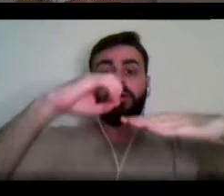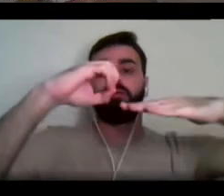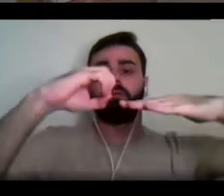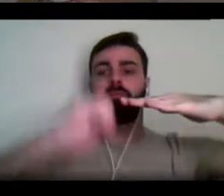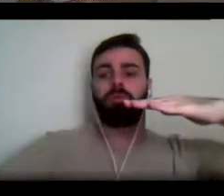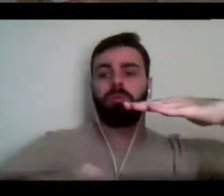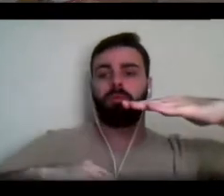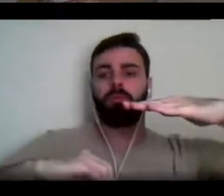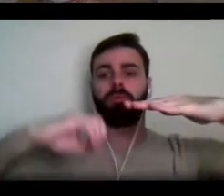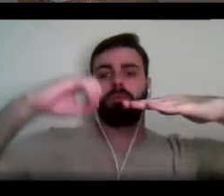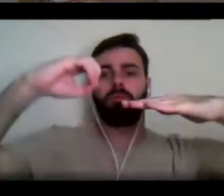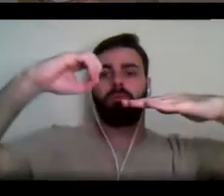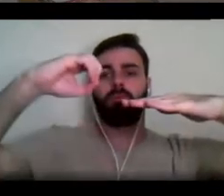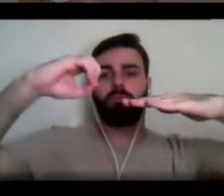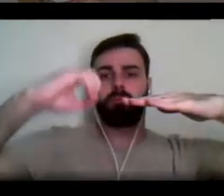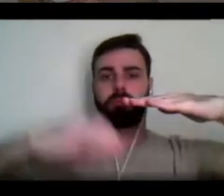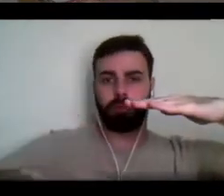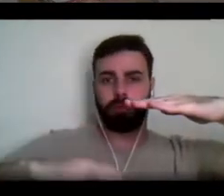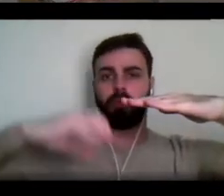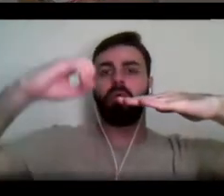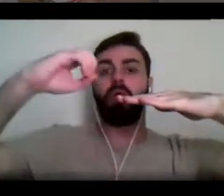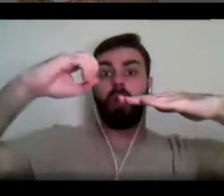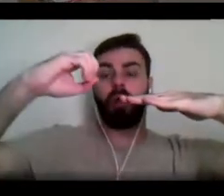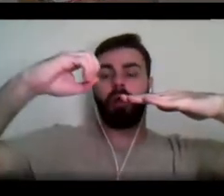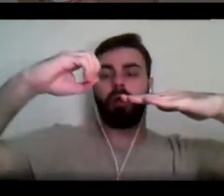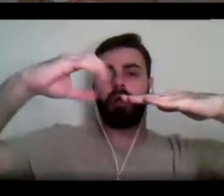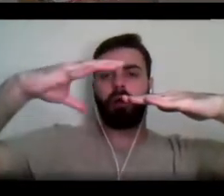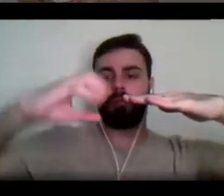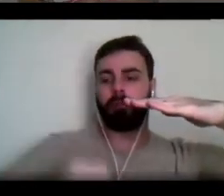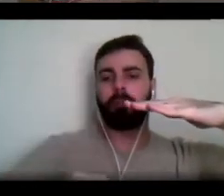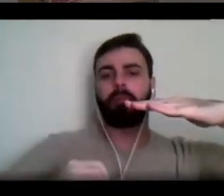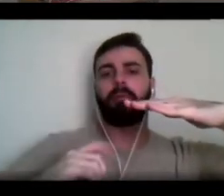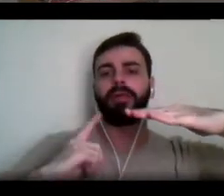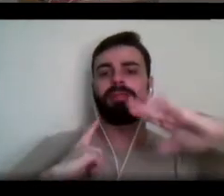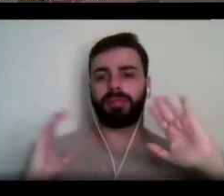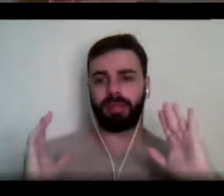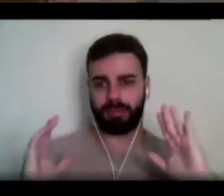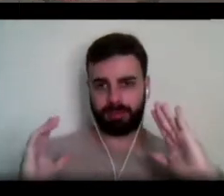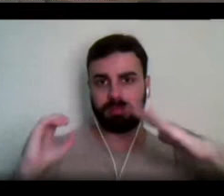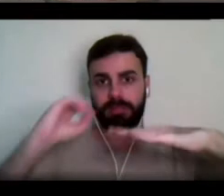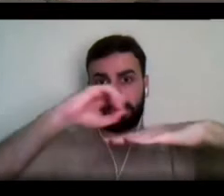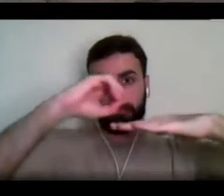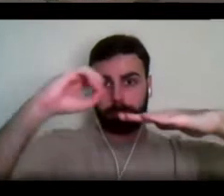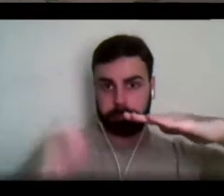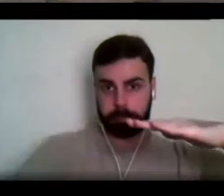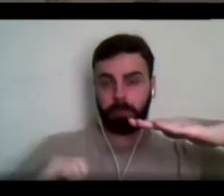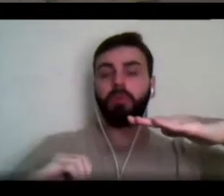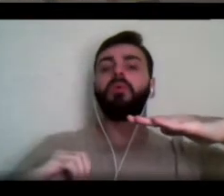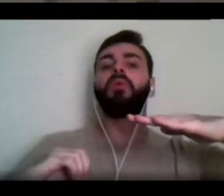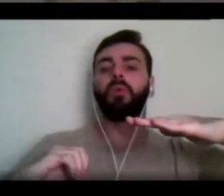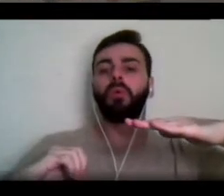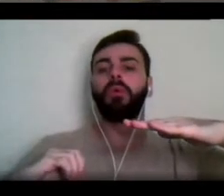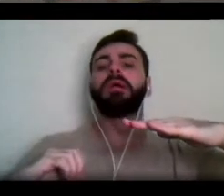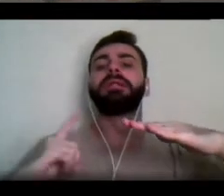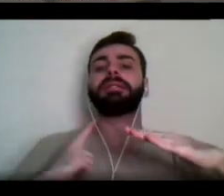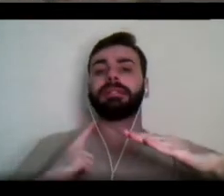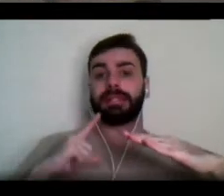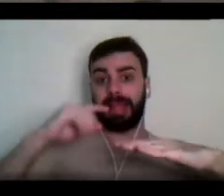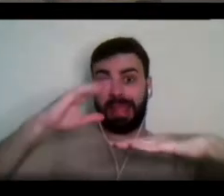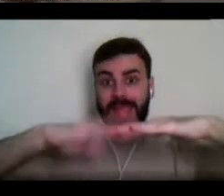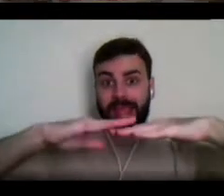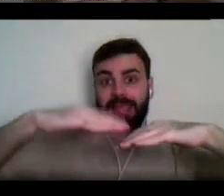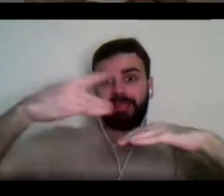fala largar o ovo. Então, eu vou fazer isso aqui, ó. Tuf, vou soltar o ovo. Então, ele vai partir da altura da minha mão com